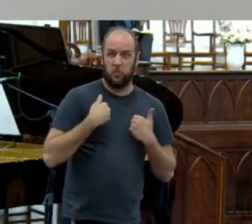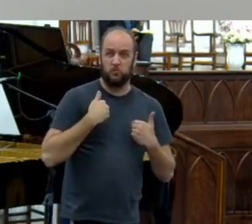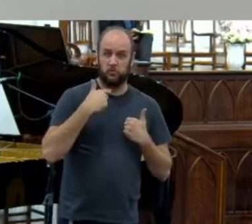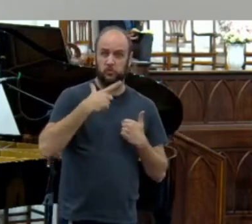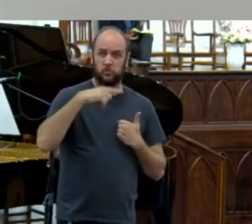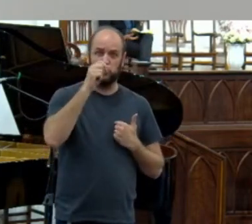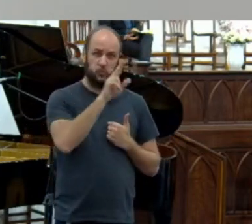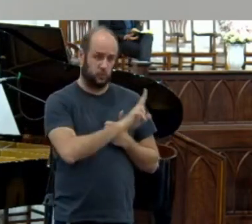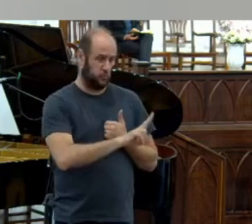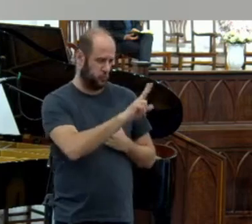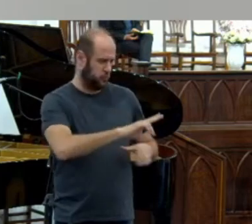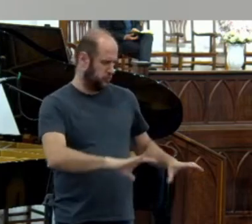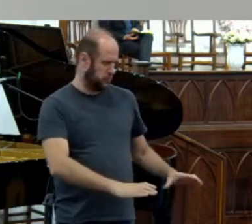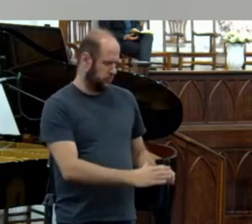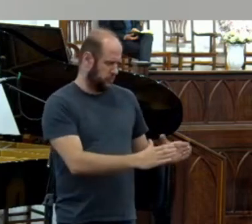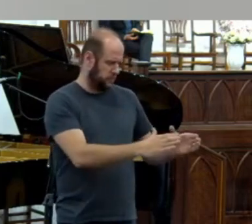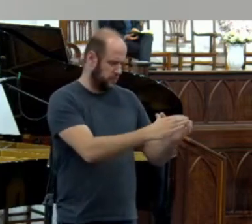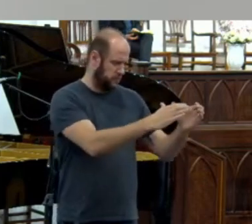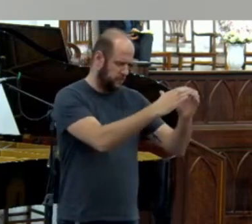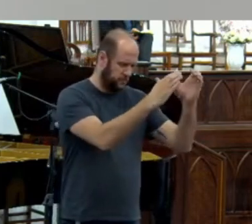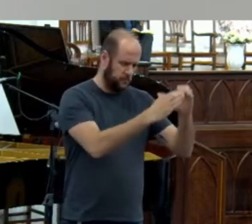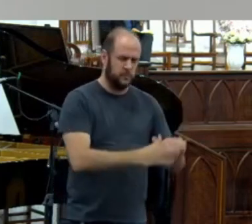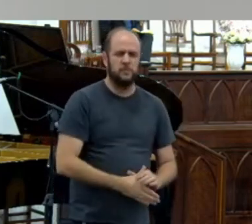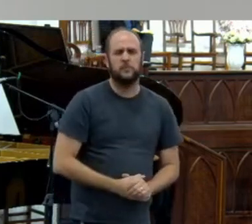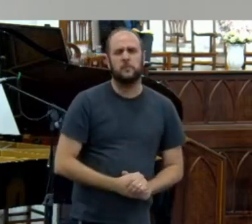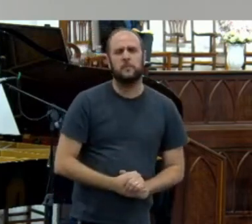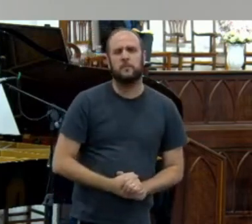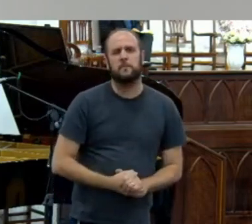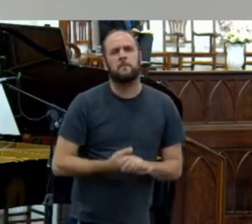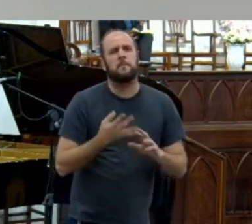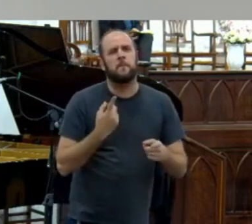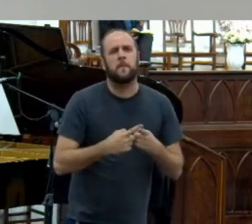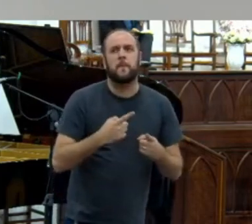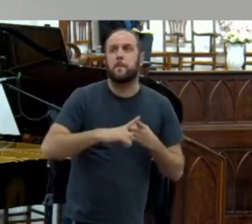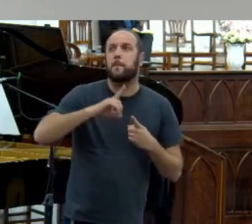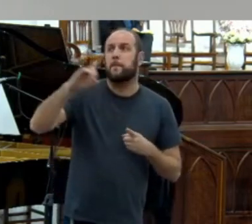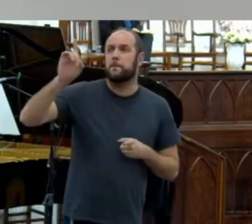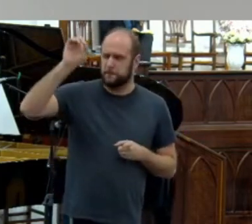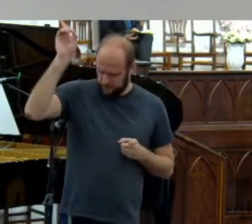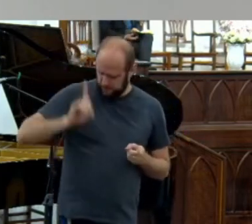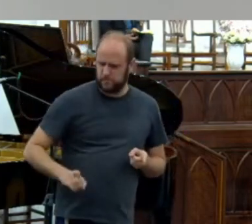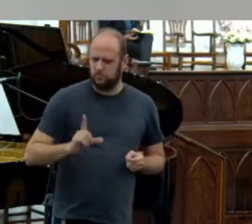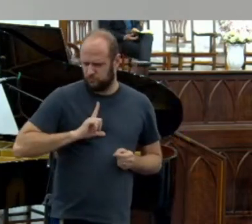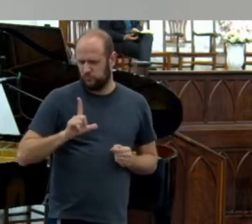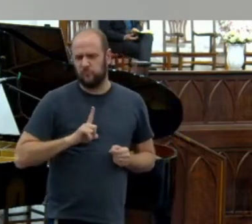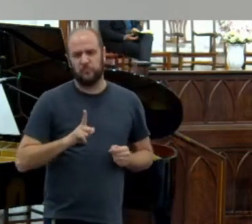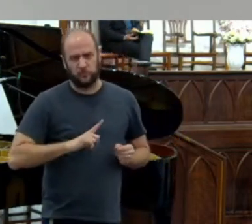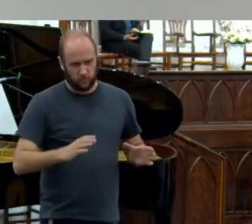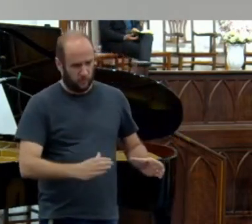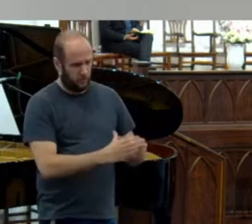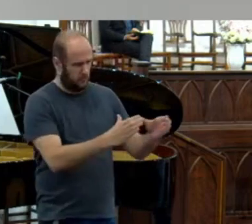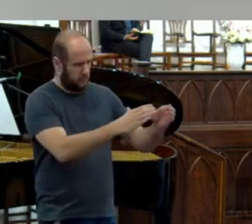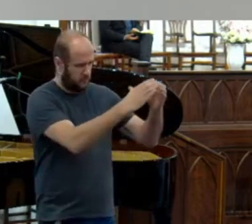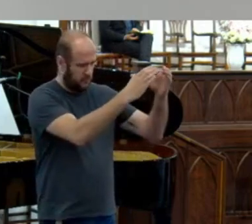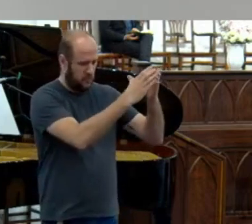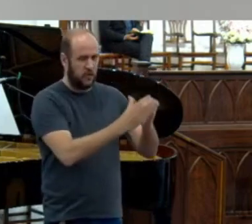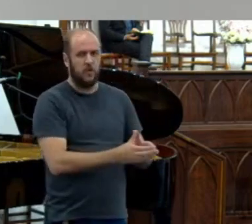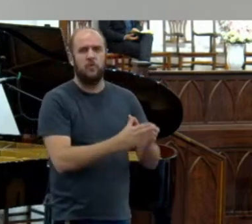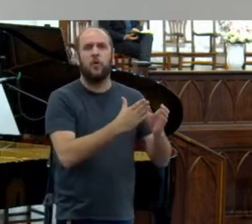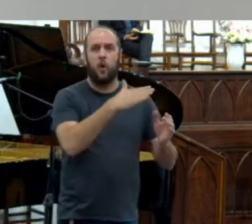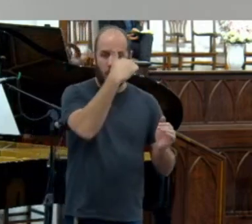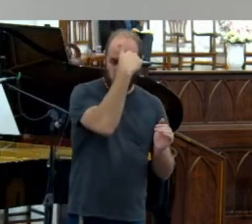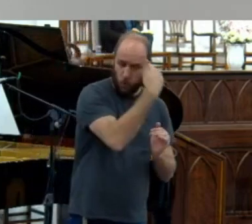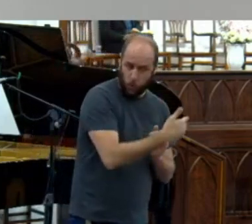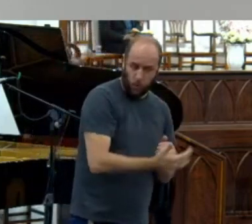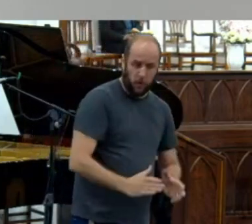eu usei para te formar. Porque Deus tem direito de fazer um vaso para honra e outro vaso para